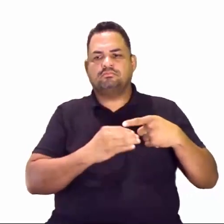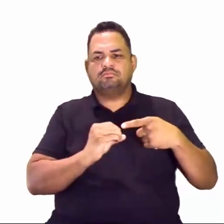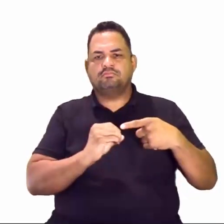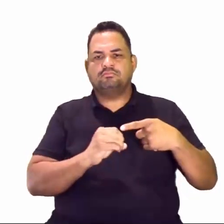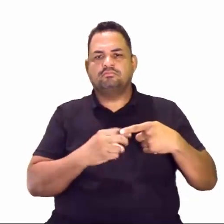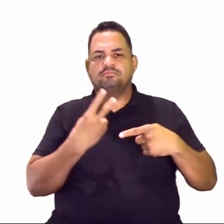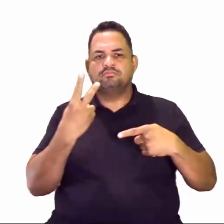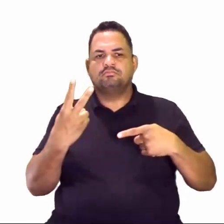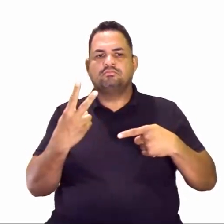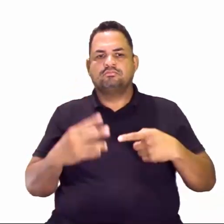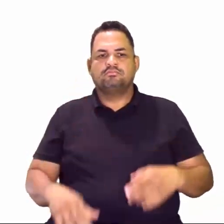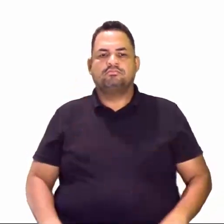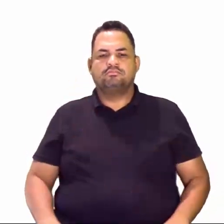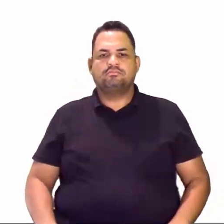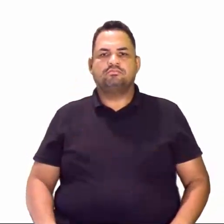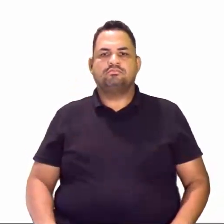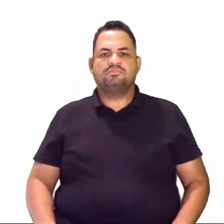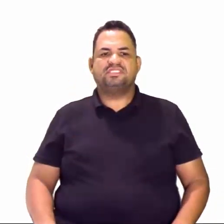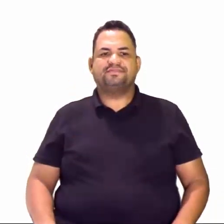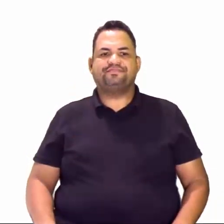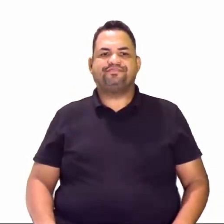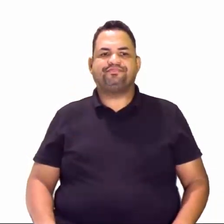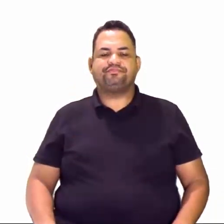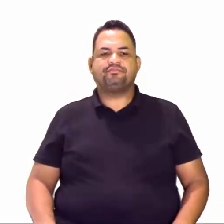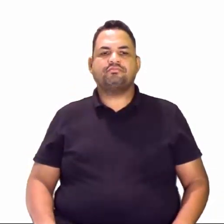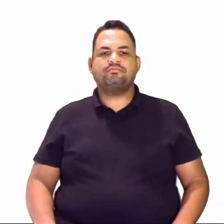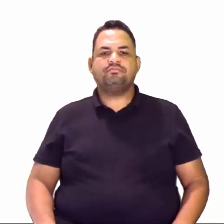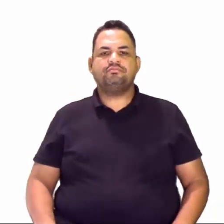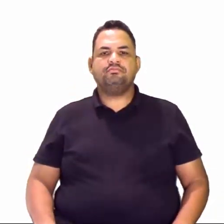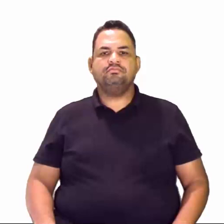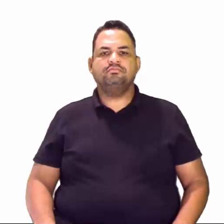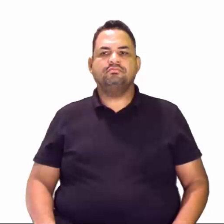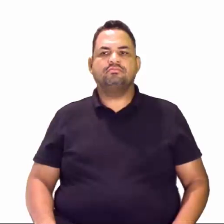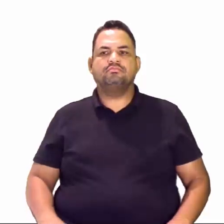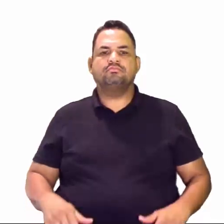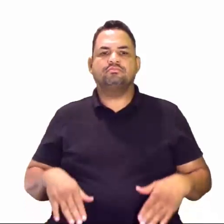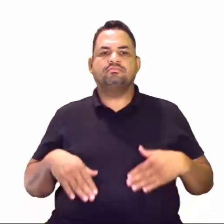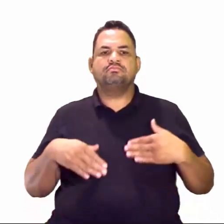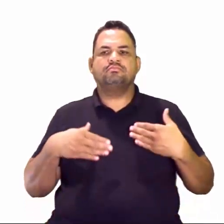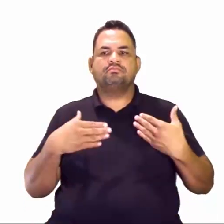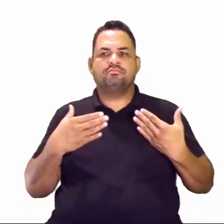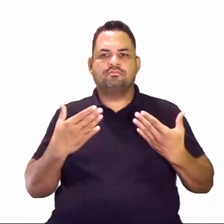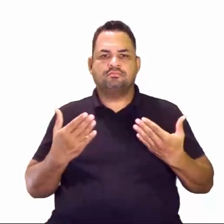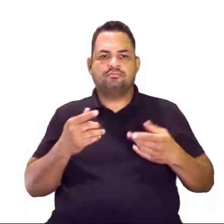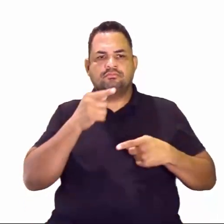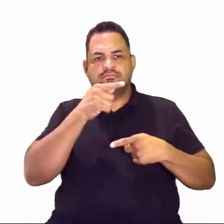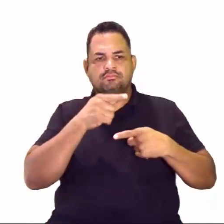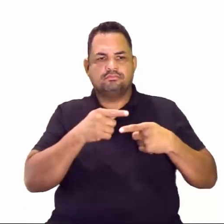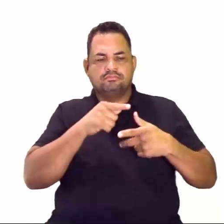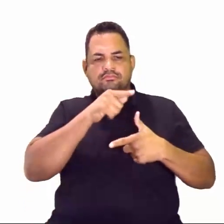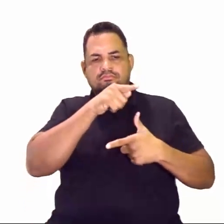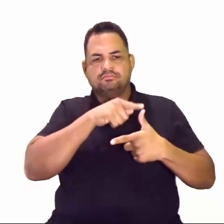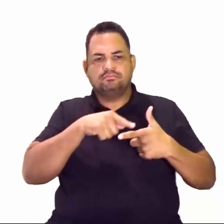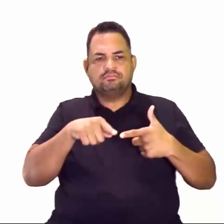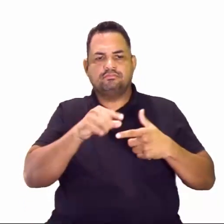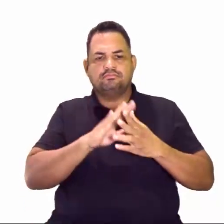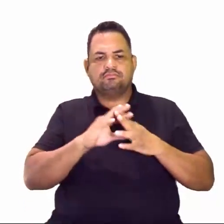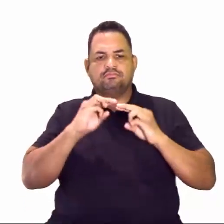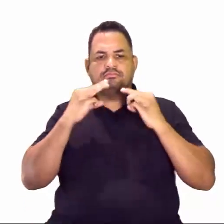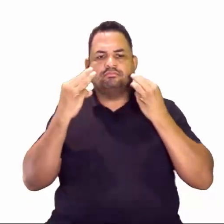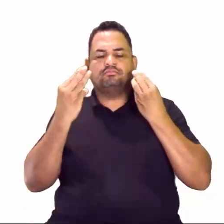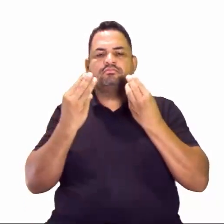exatamente 2 como unidade. E aí, uma vez que eu dividir a massa molecular